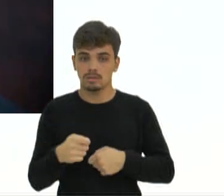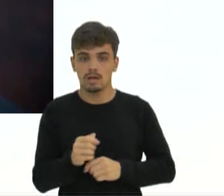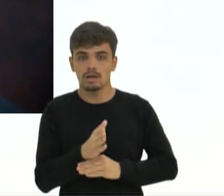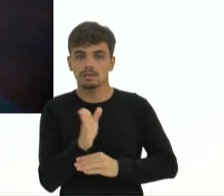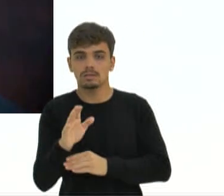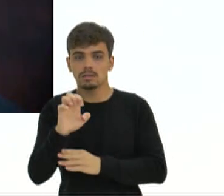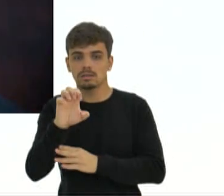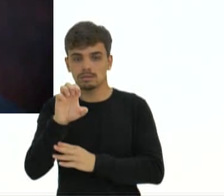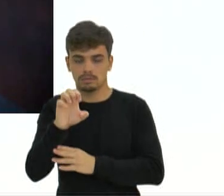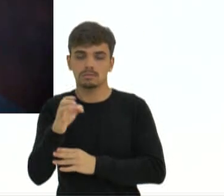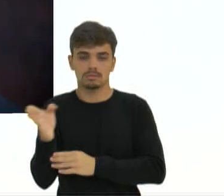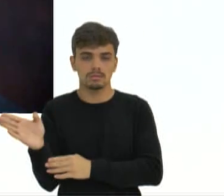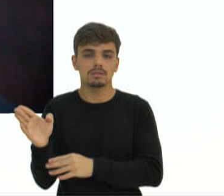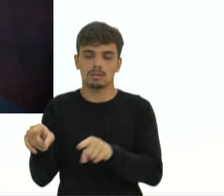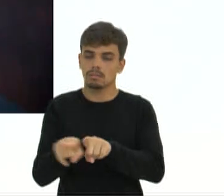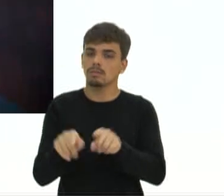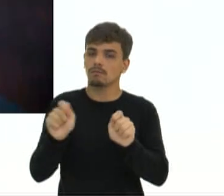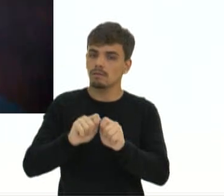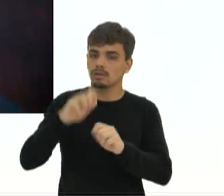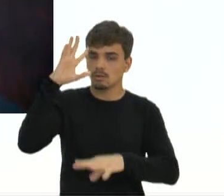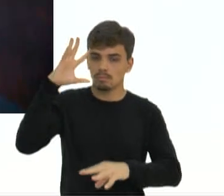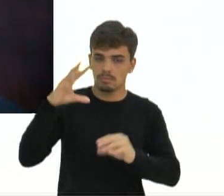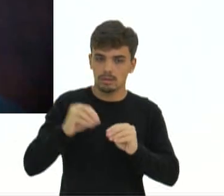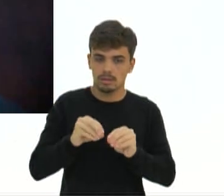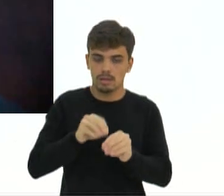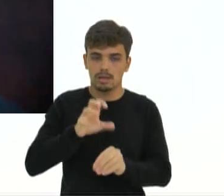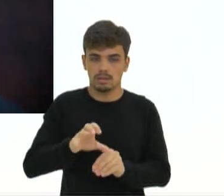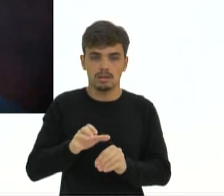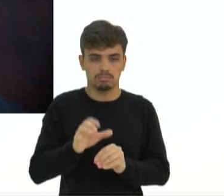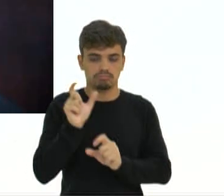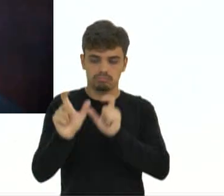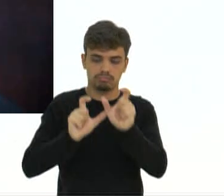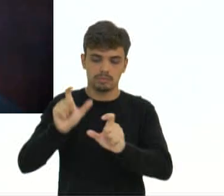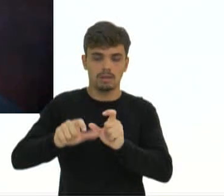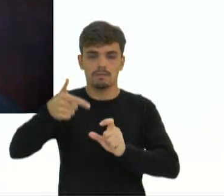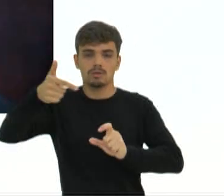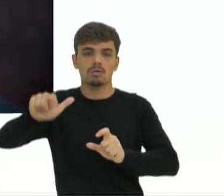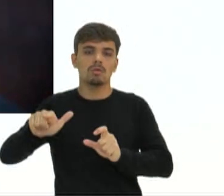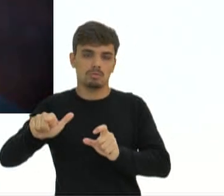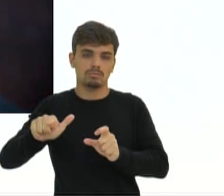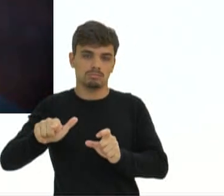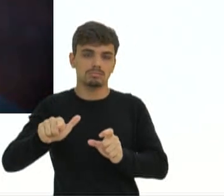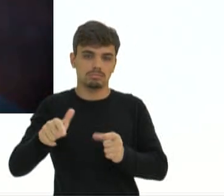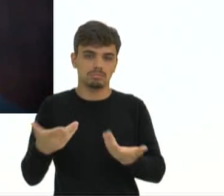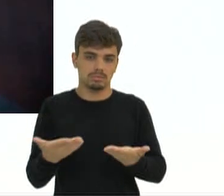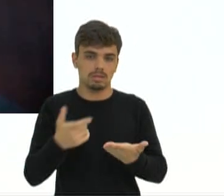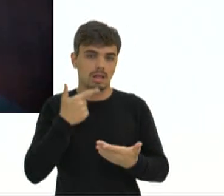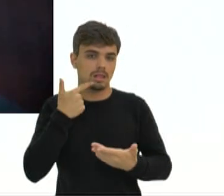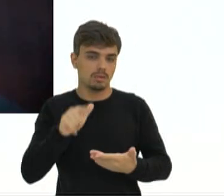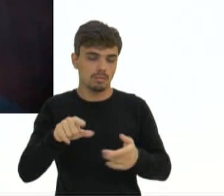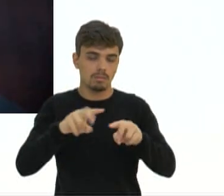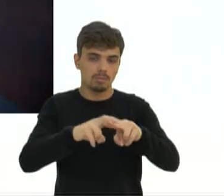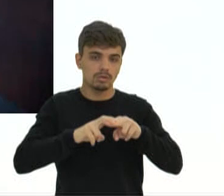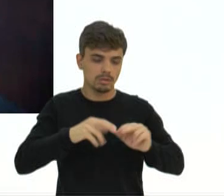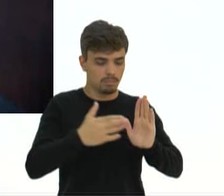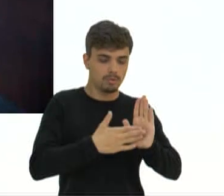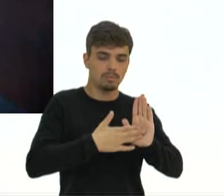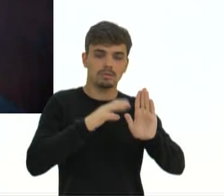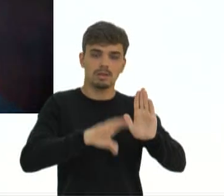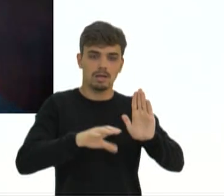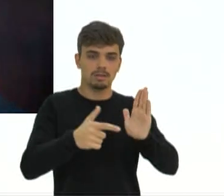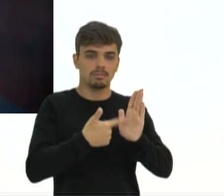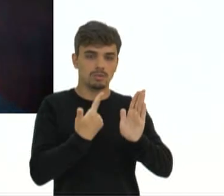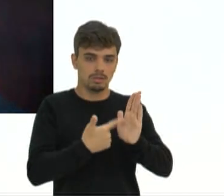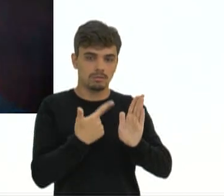esquerda, isso faz com que eu já compreenda essa palavra mesmo em outra língua. Então, é isso que a gente propõe nesse